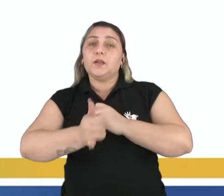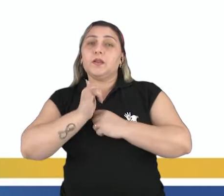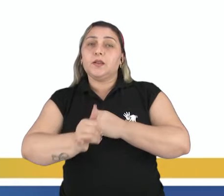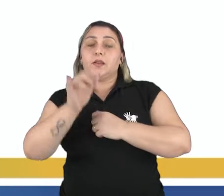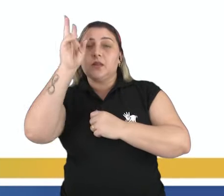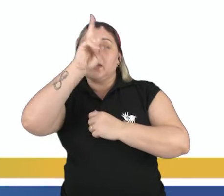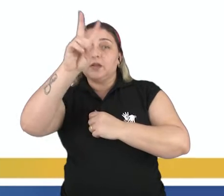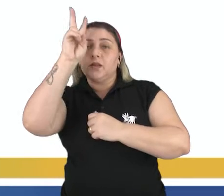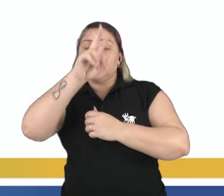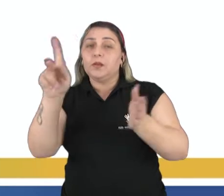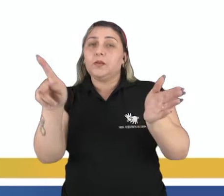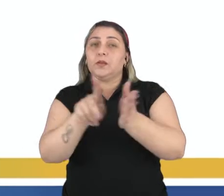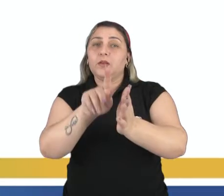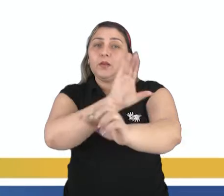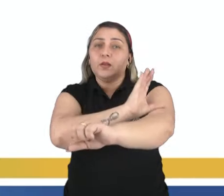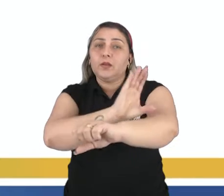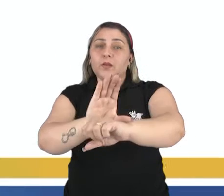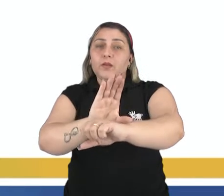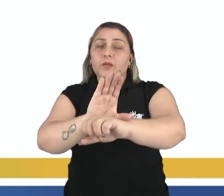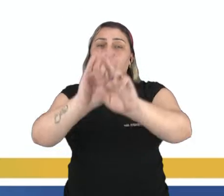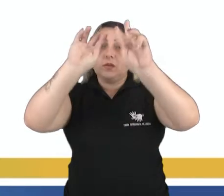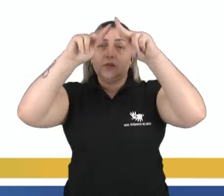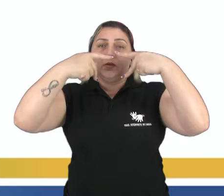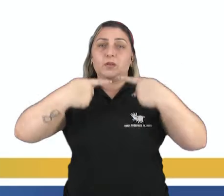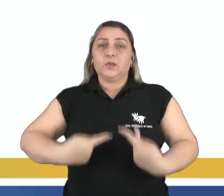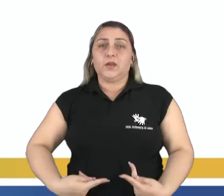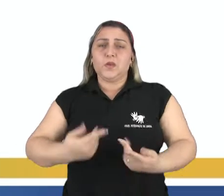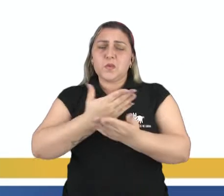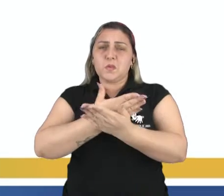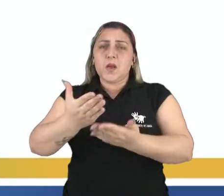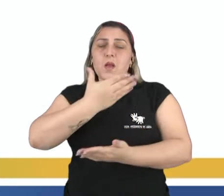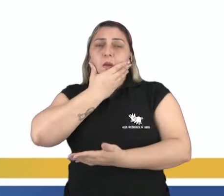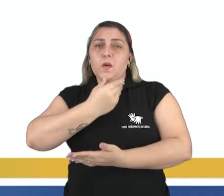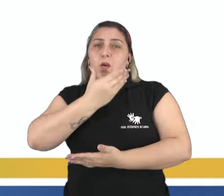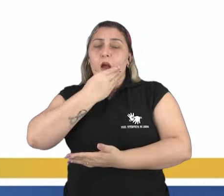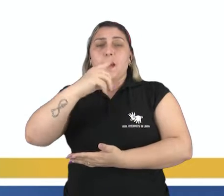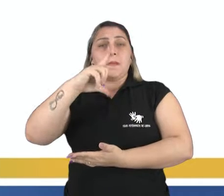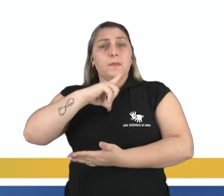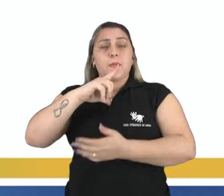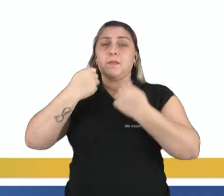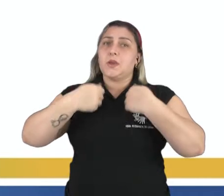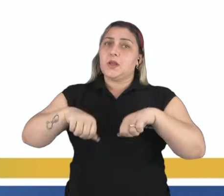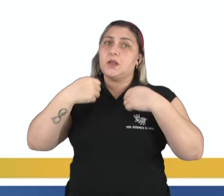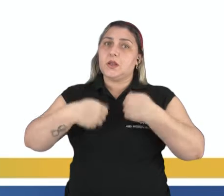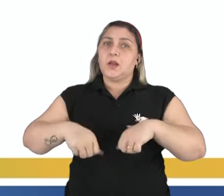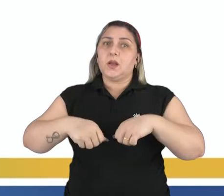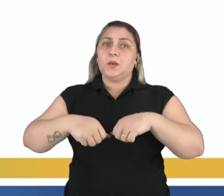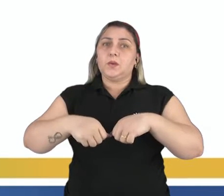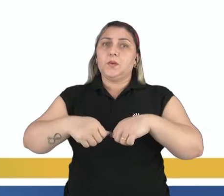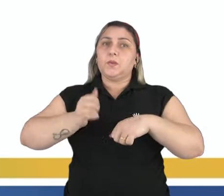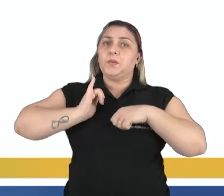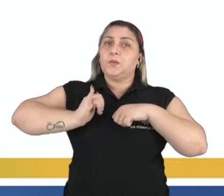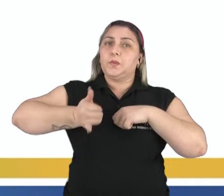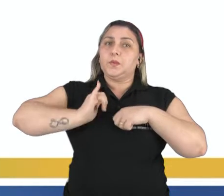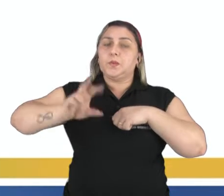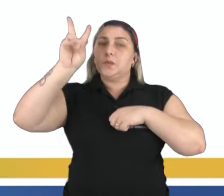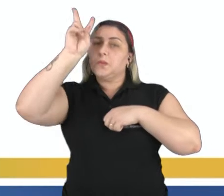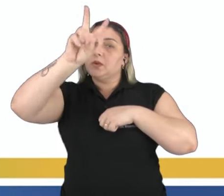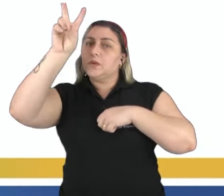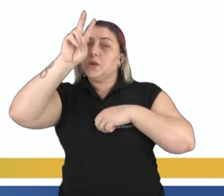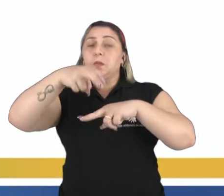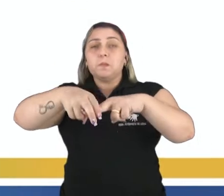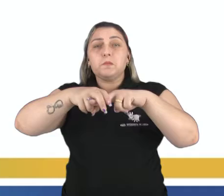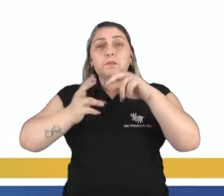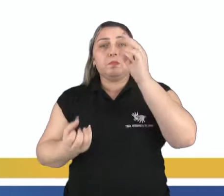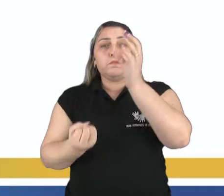cultura e da natureza humana. Então, desde o princípio, o homem ele tem a necessidade de contar histórias, né? Por